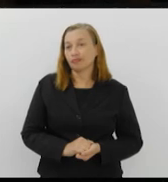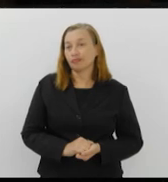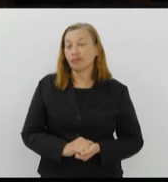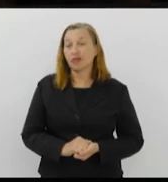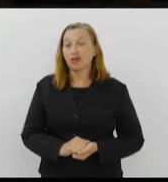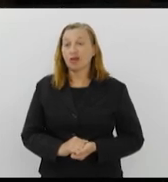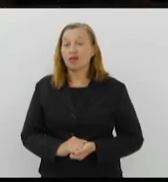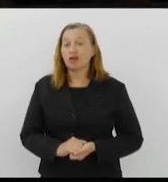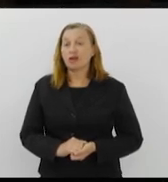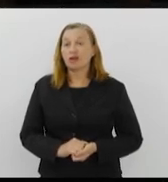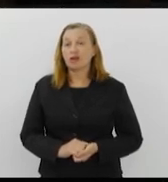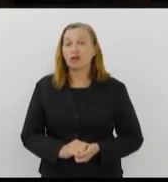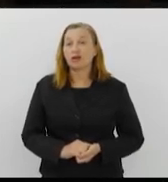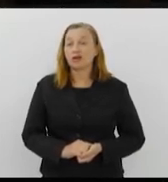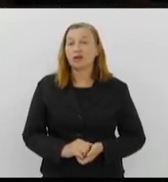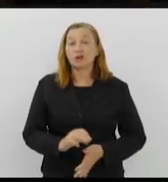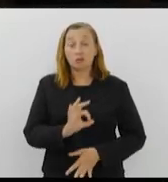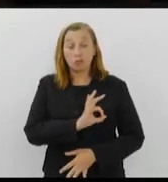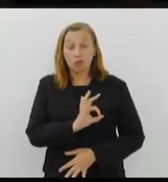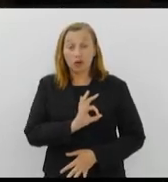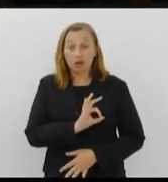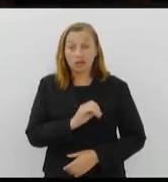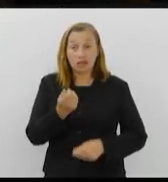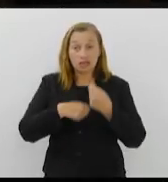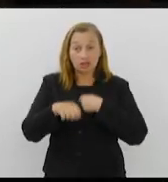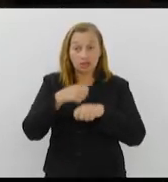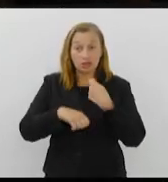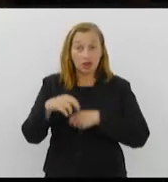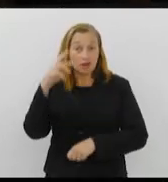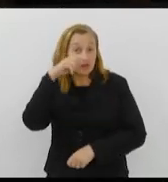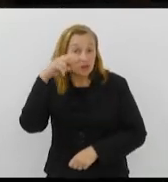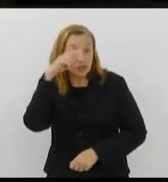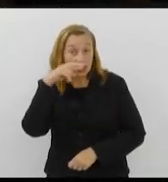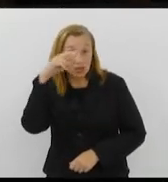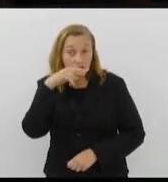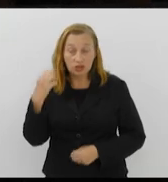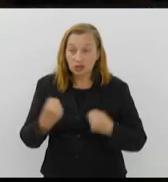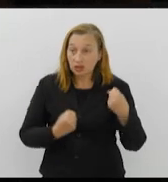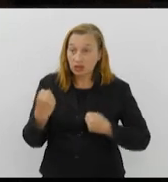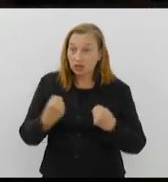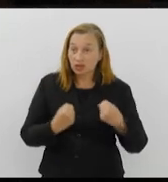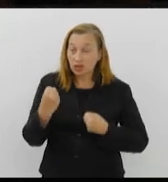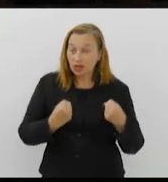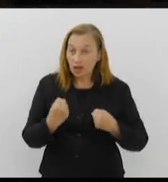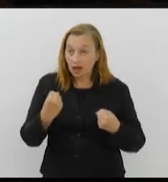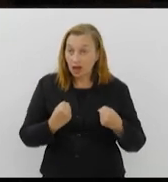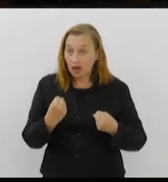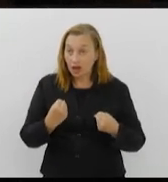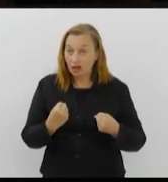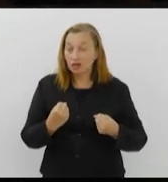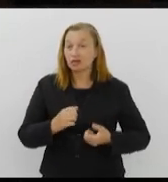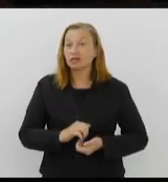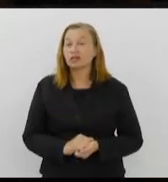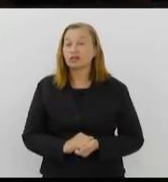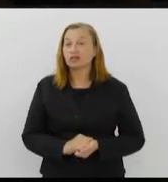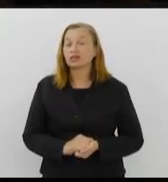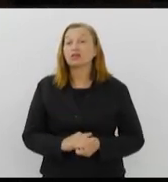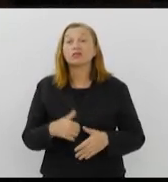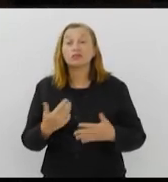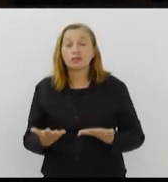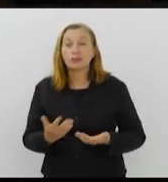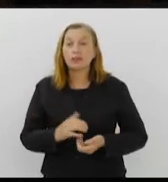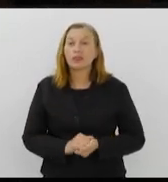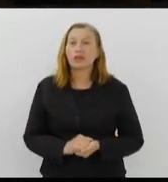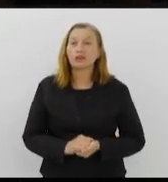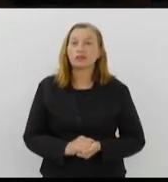detém do poder de polícia administrativa na fiscalização de transporte rodoviário intermunicipal e veículo de cargas. No entanto,